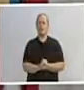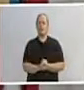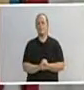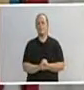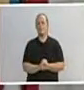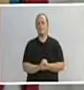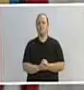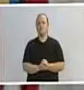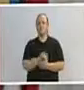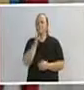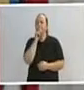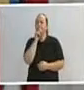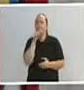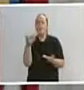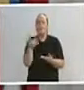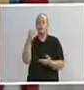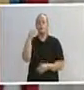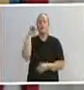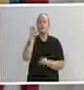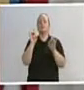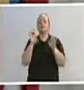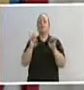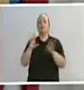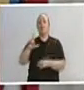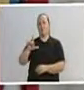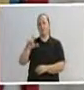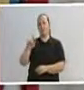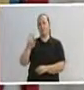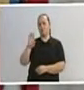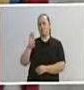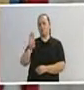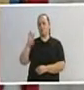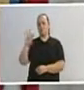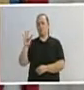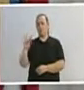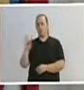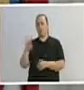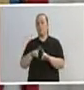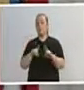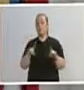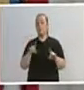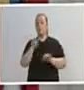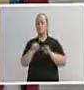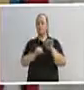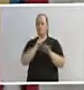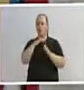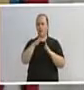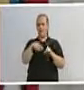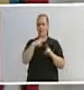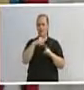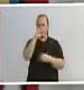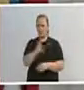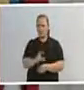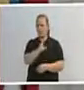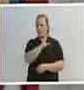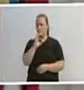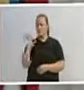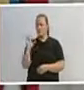mundo. E aí eu emendo com essa situação, vereador Evelyn, não só a Igreja Cristã Católica.